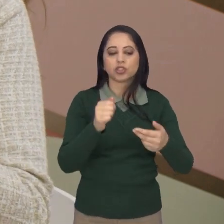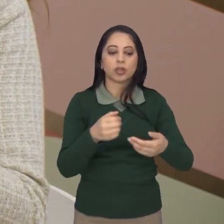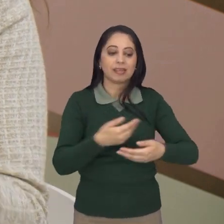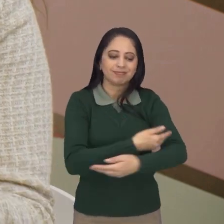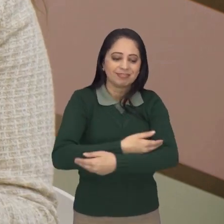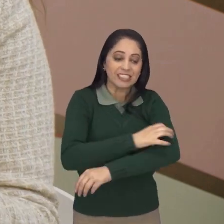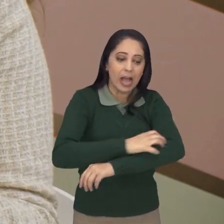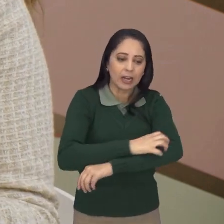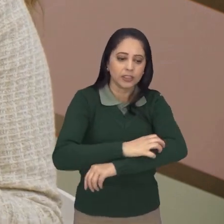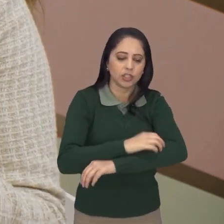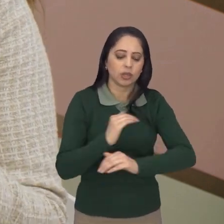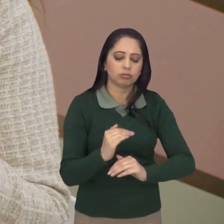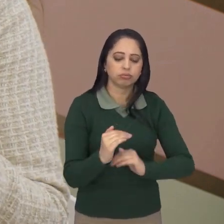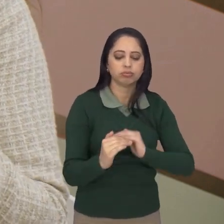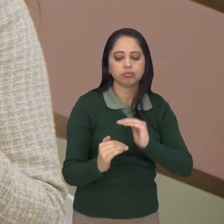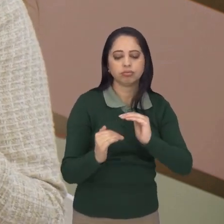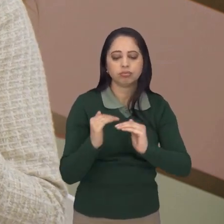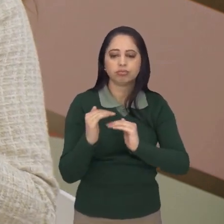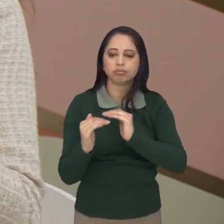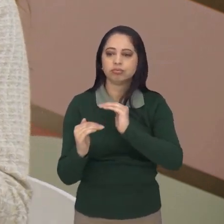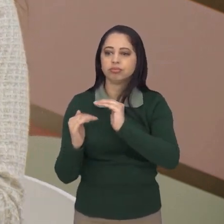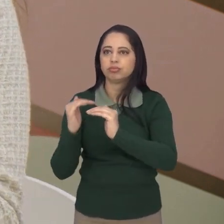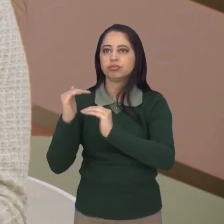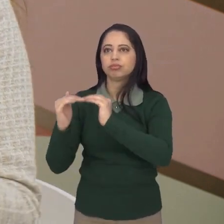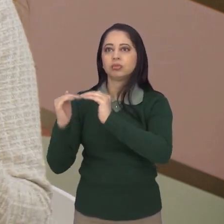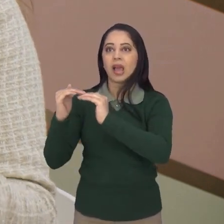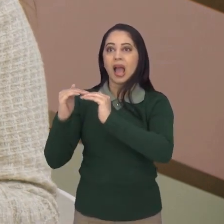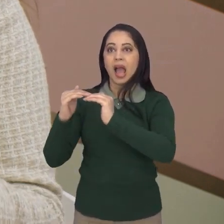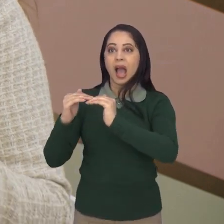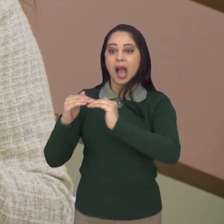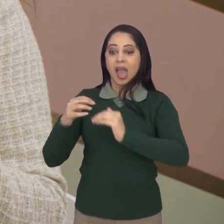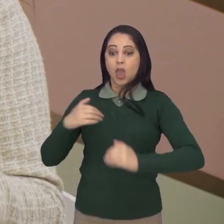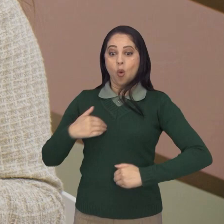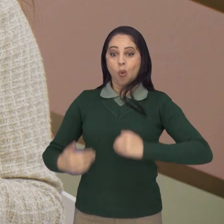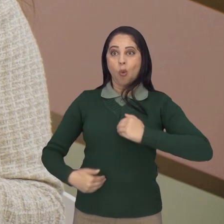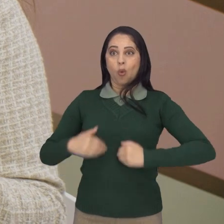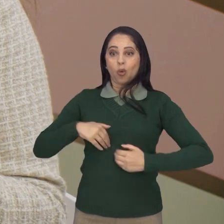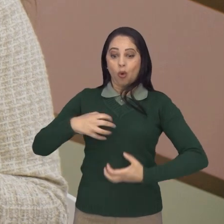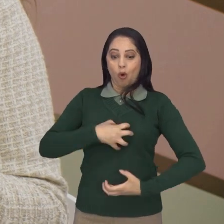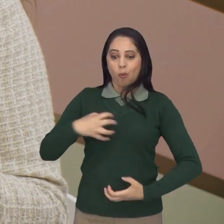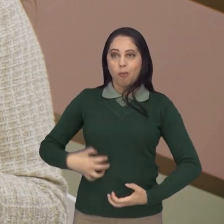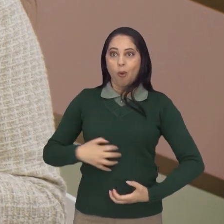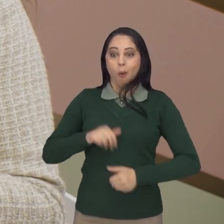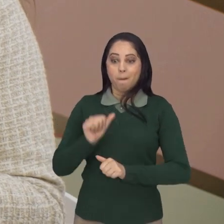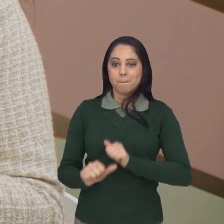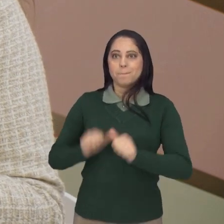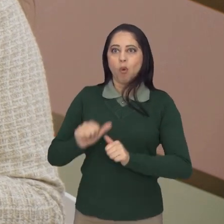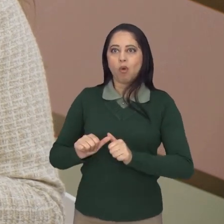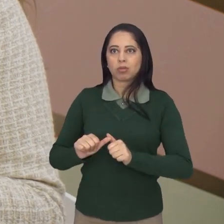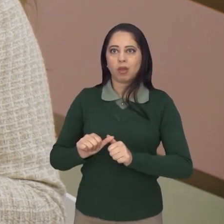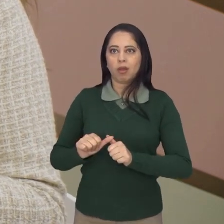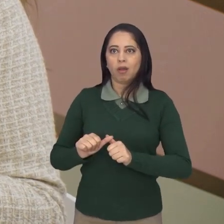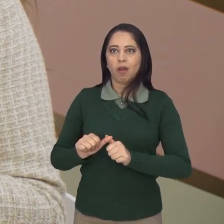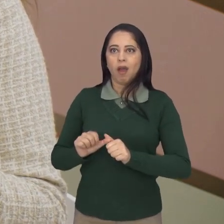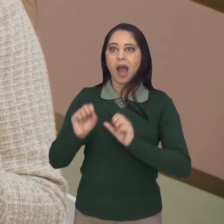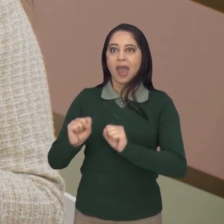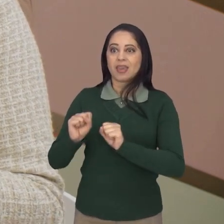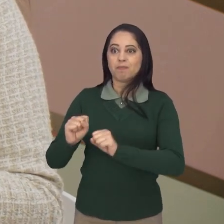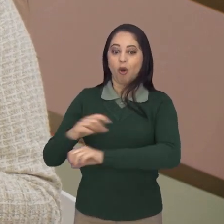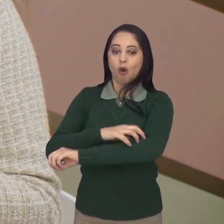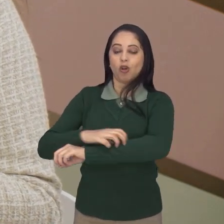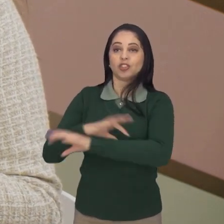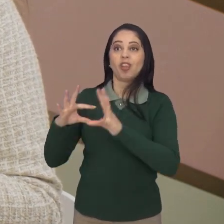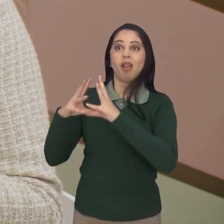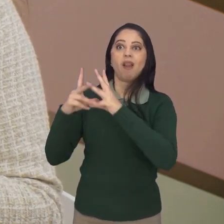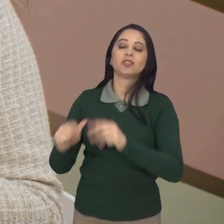crescer, desenvolver e ela se tornar tolerante àquele alimento e ela sumir. Agora, tem outros alimentos que eles podem